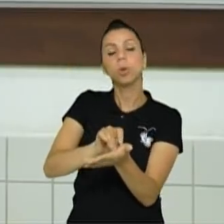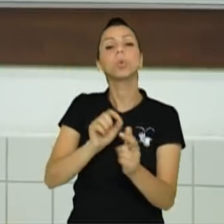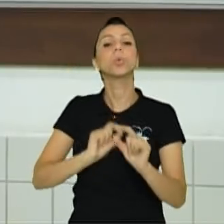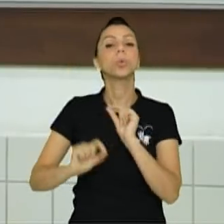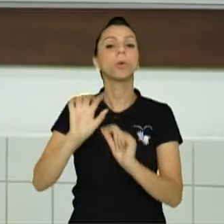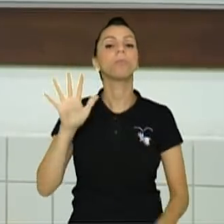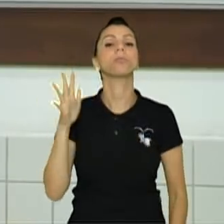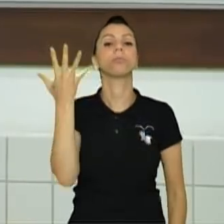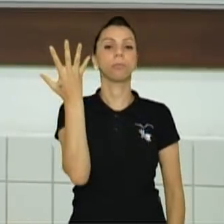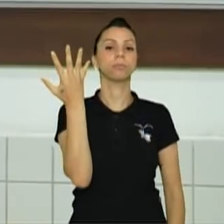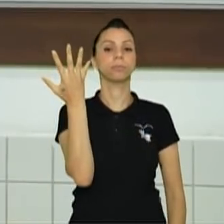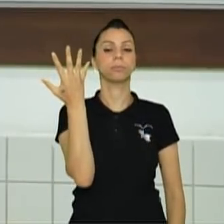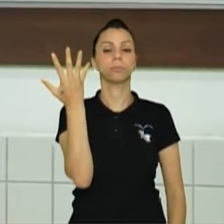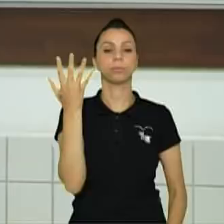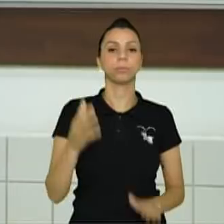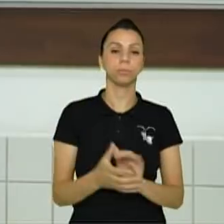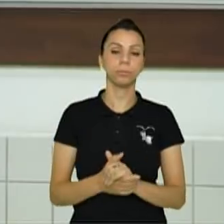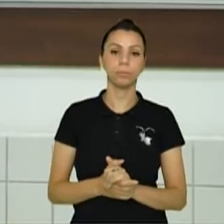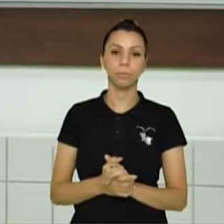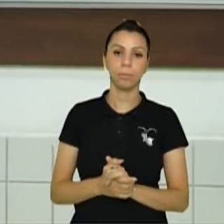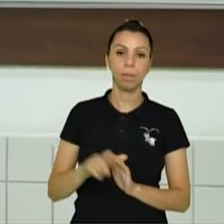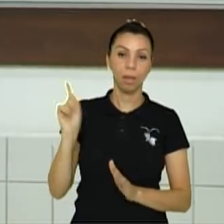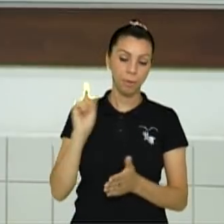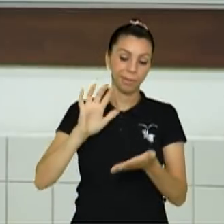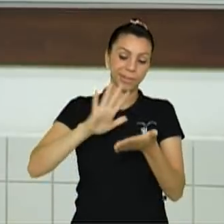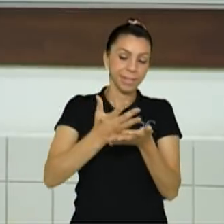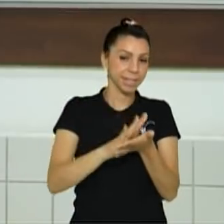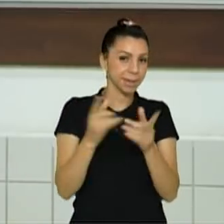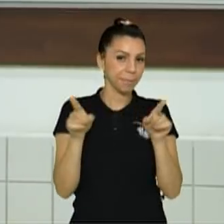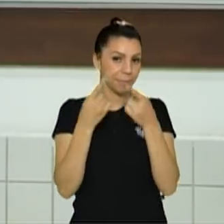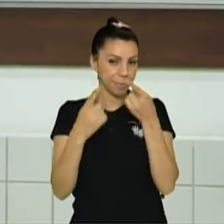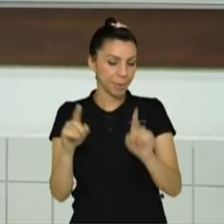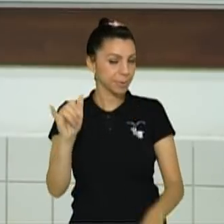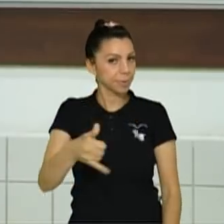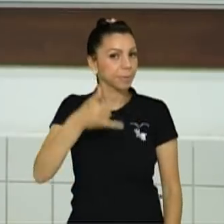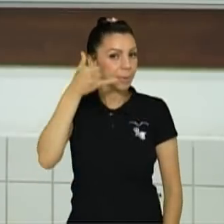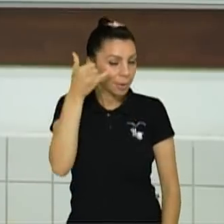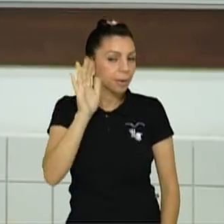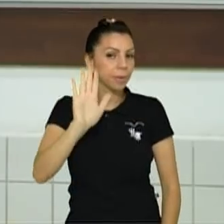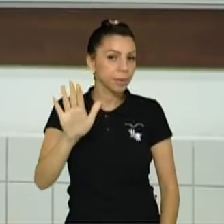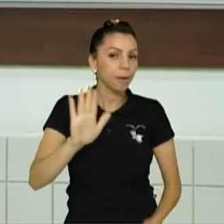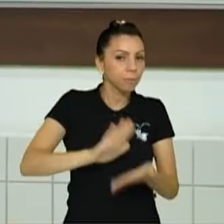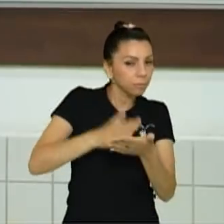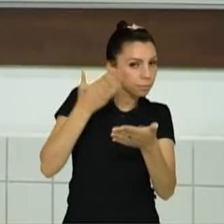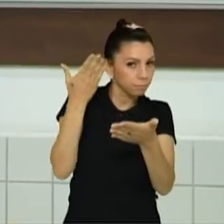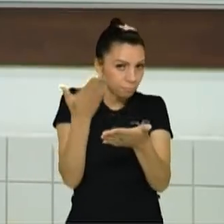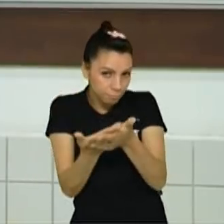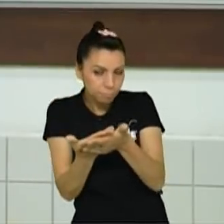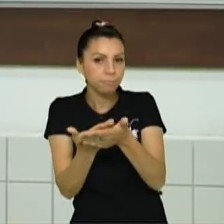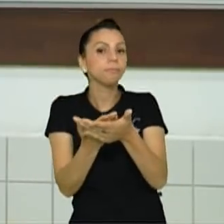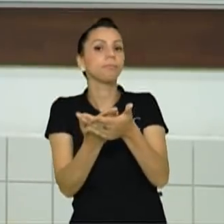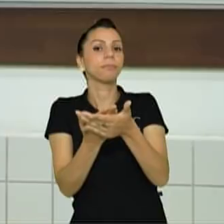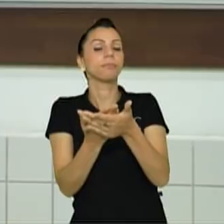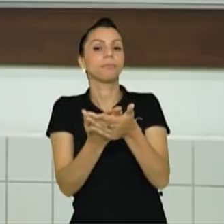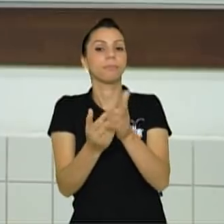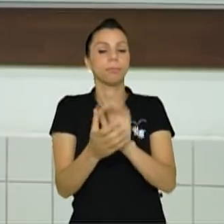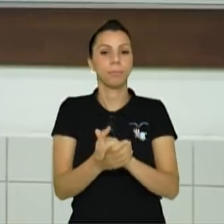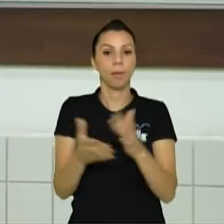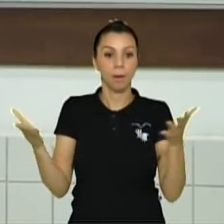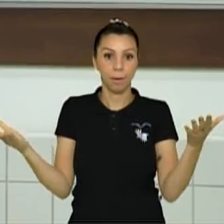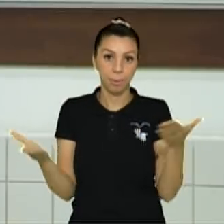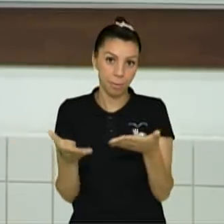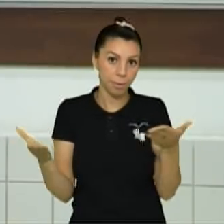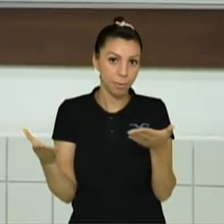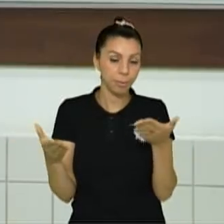que vai acontecer? Esse samba, Pelo Telefone, nós vamos ouvir um trecho dele agora. Eu vou projetar para você